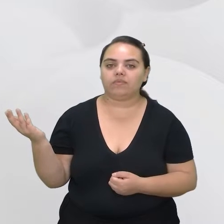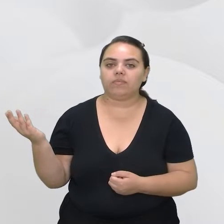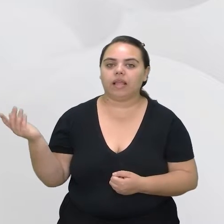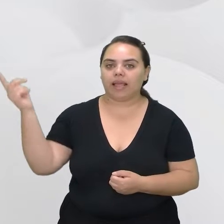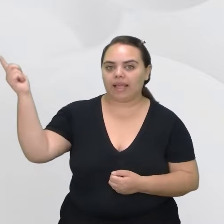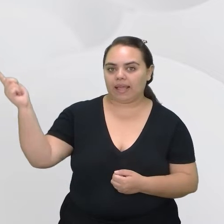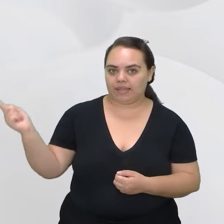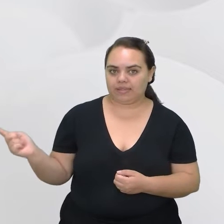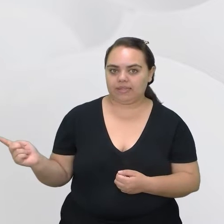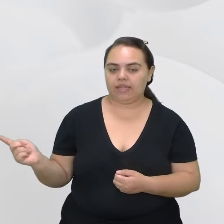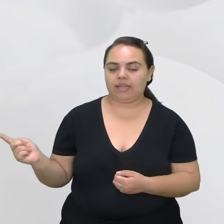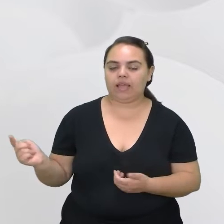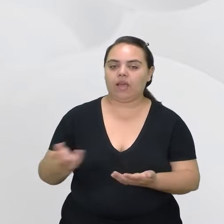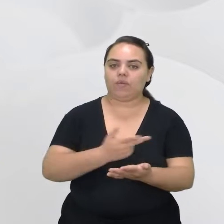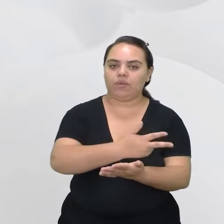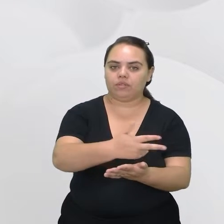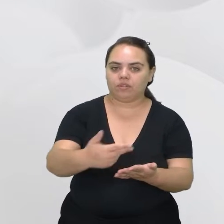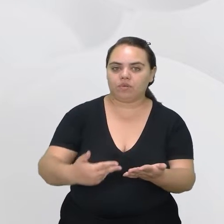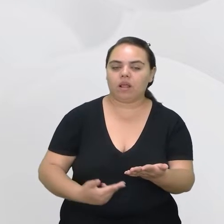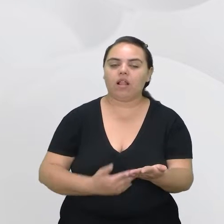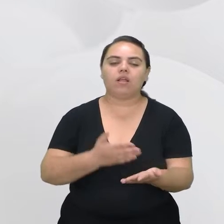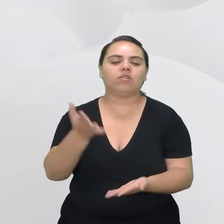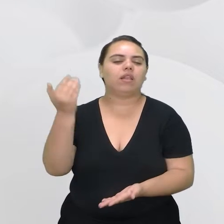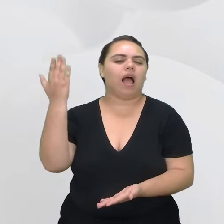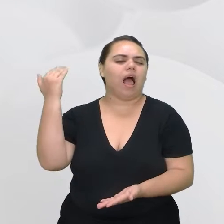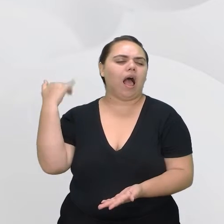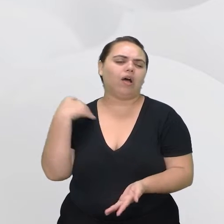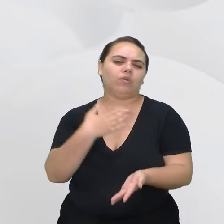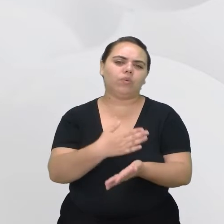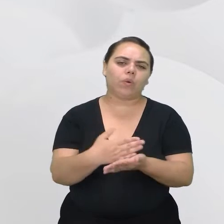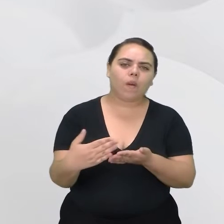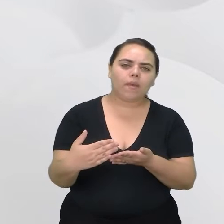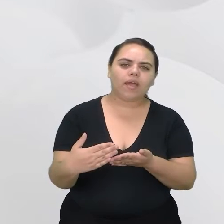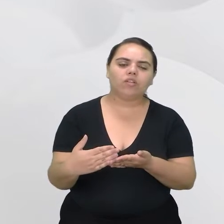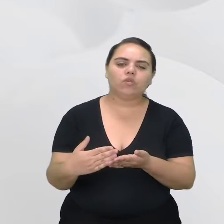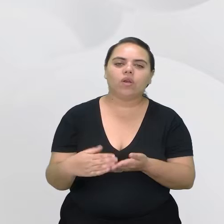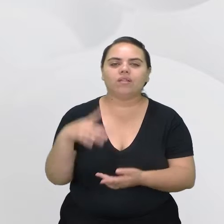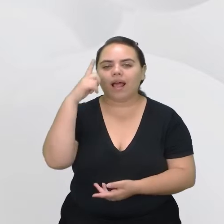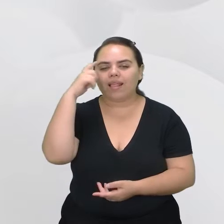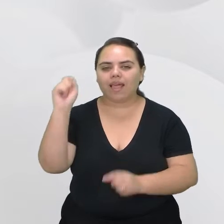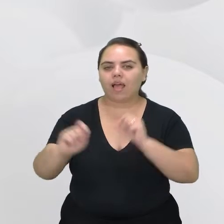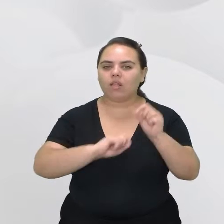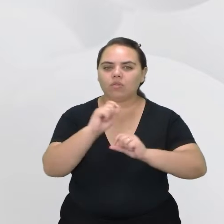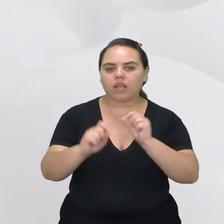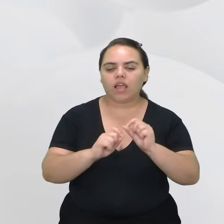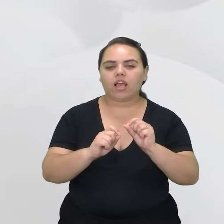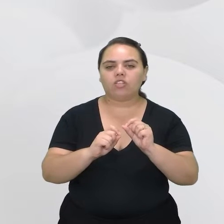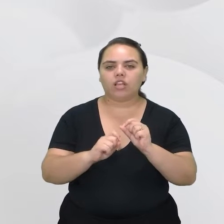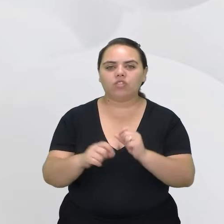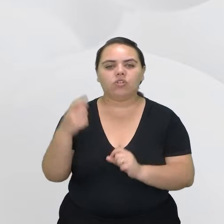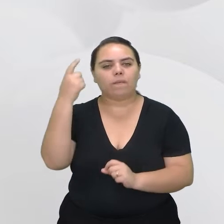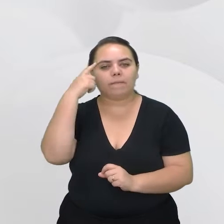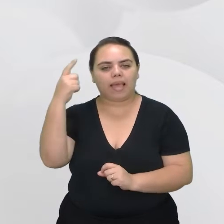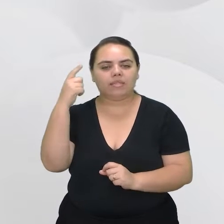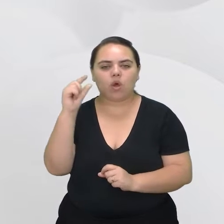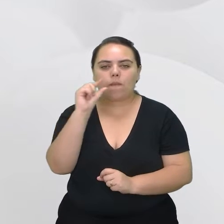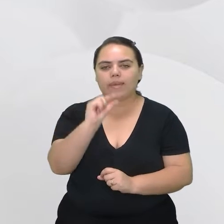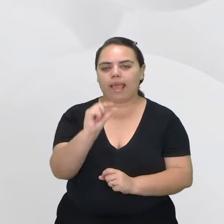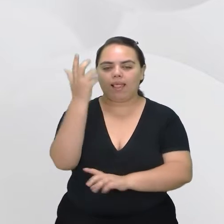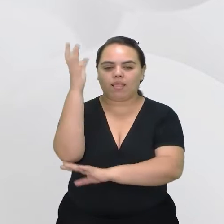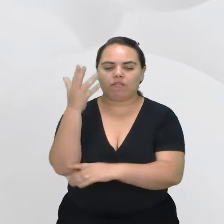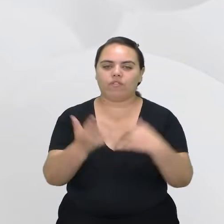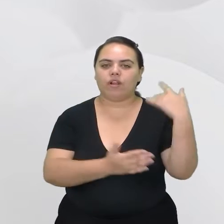Esse daqui foi uma ilustração lá do início, né? Que traz um pouco a ideia do que a gente entende como mini floresta. Cada vez mais ela está